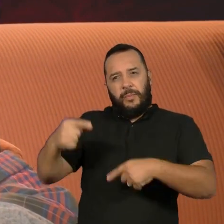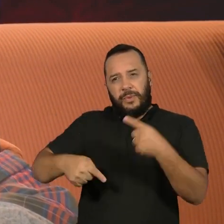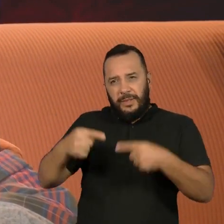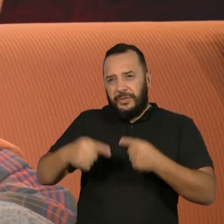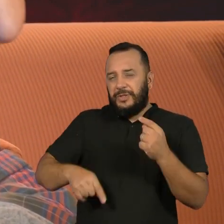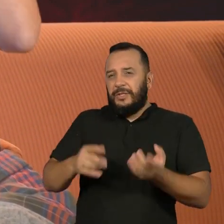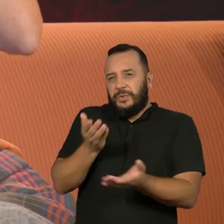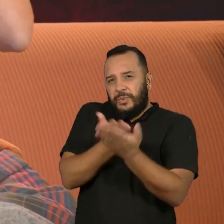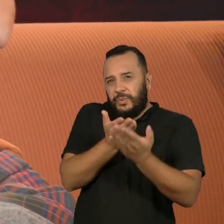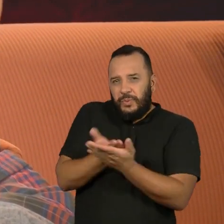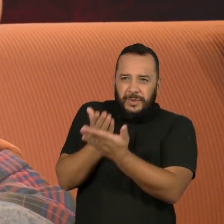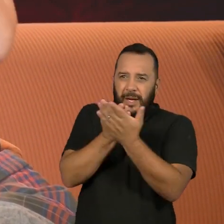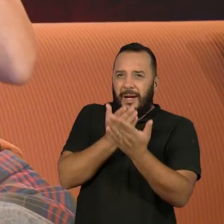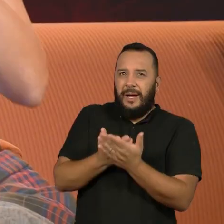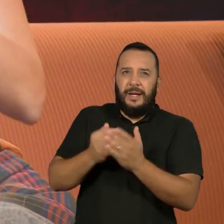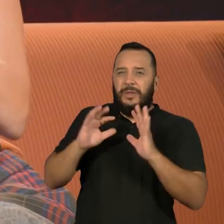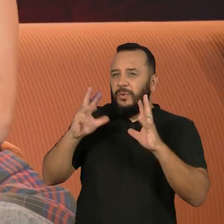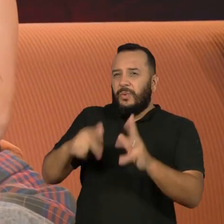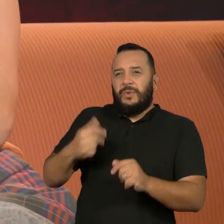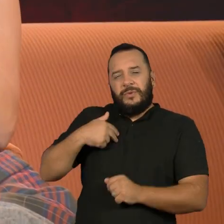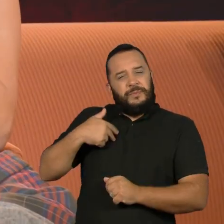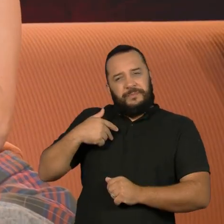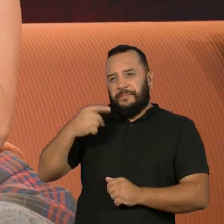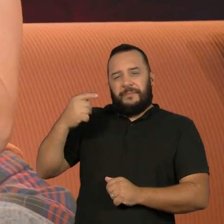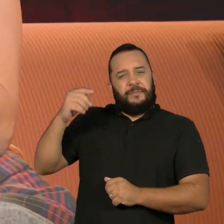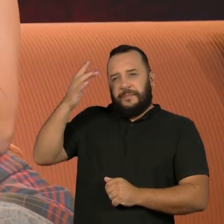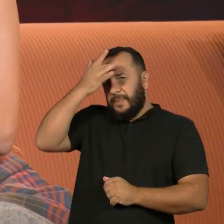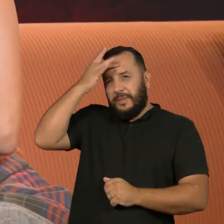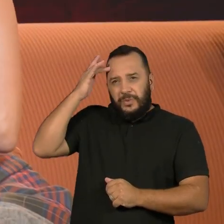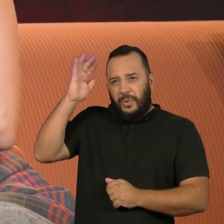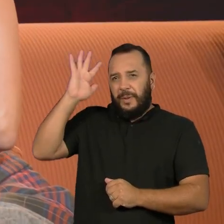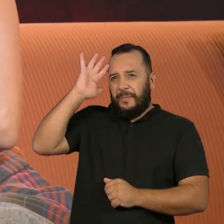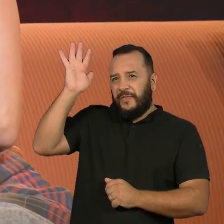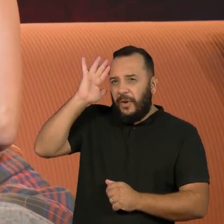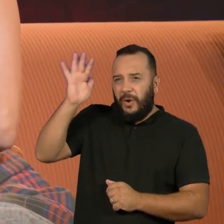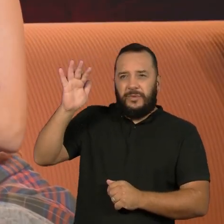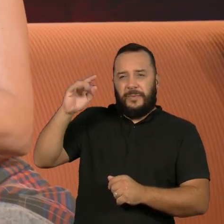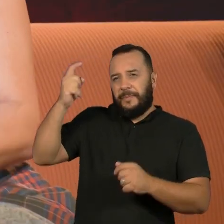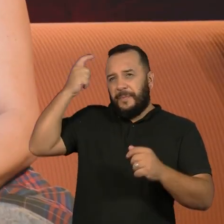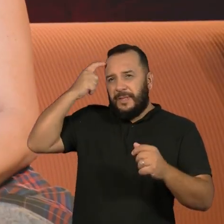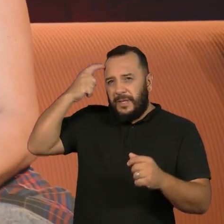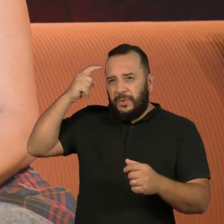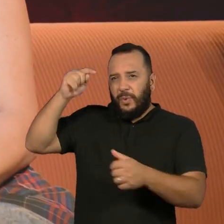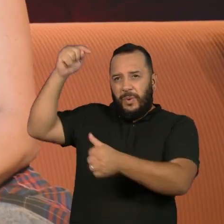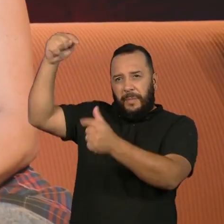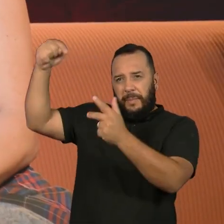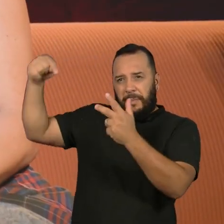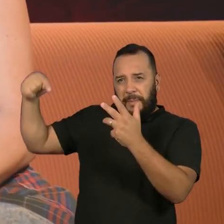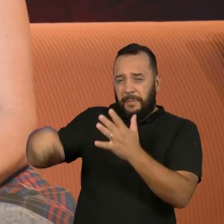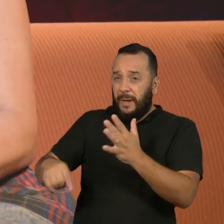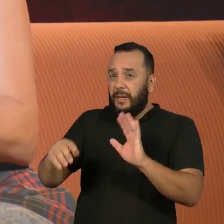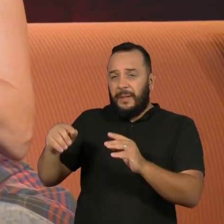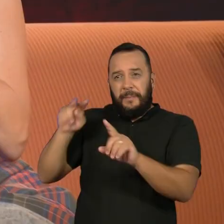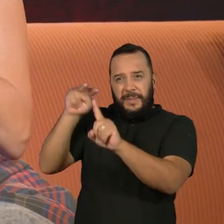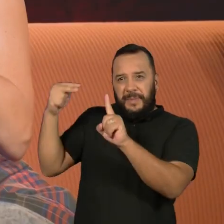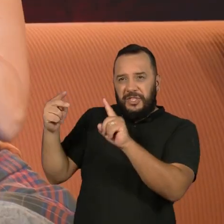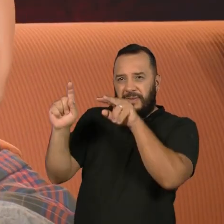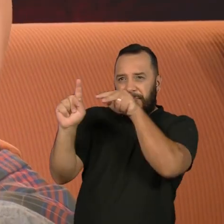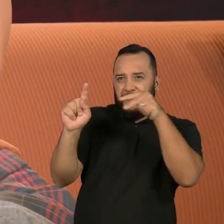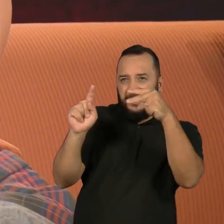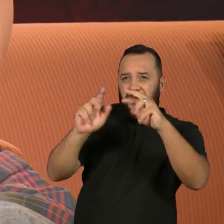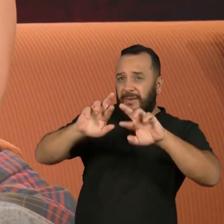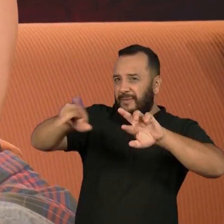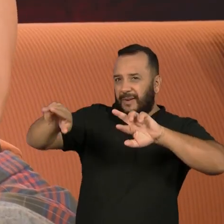todos os pensadores, o que eles achavam, cada um tinha uma visão sobre política. E eu me sentia muito feliz, porque eu falava assim, cara, isso daqui